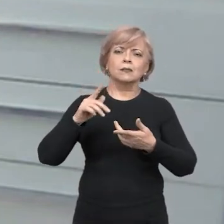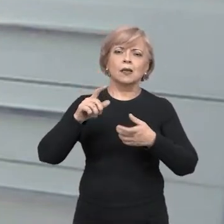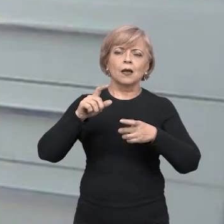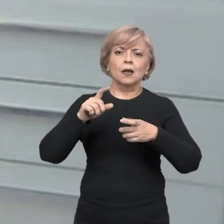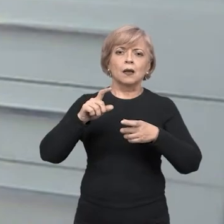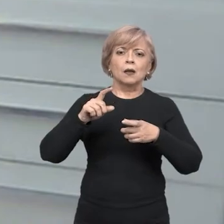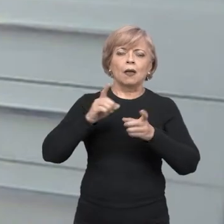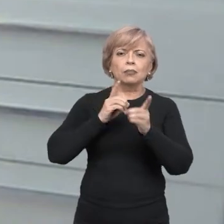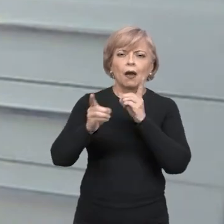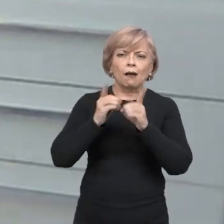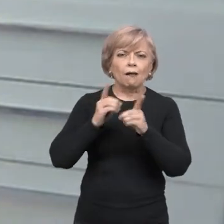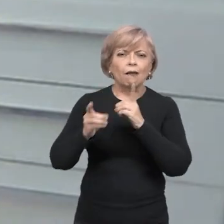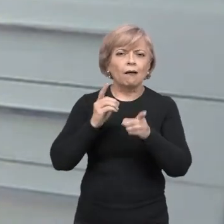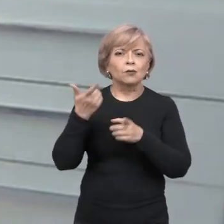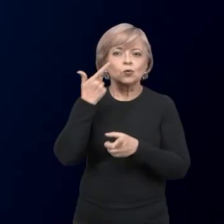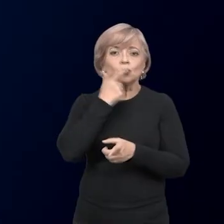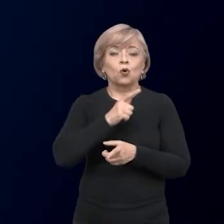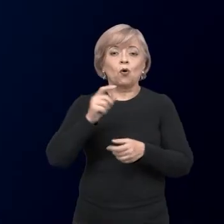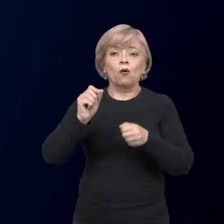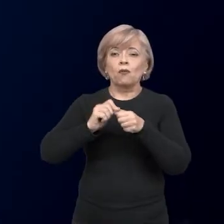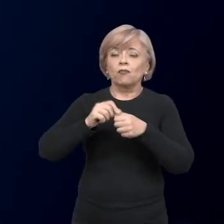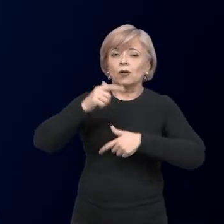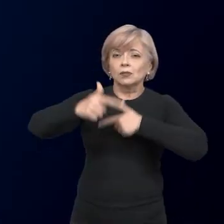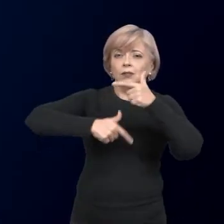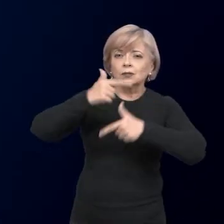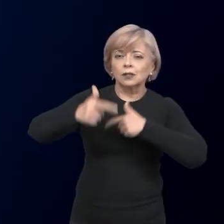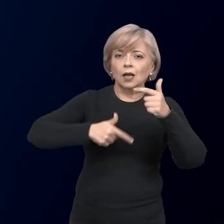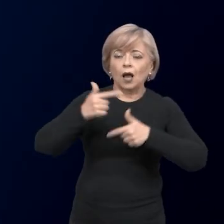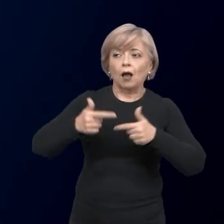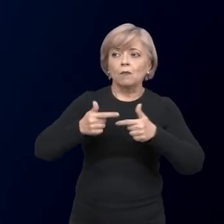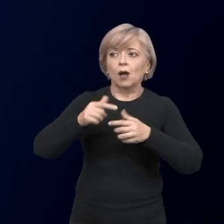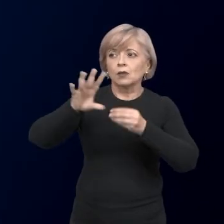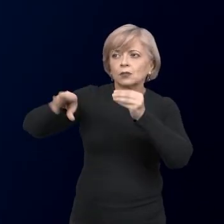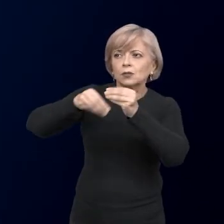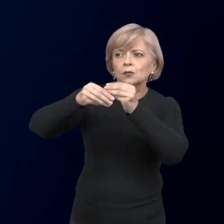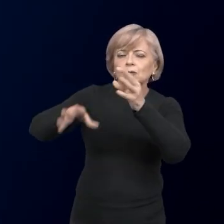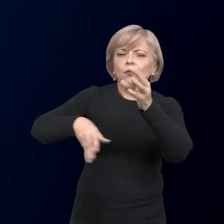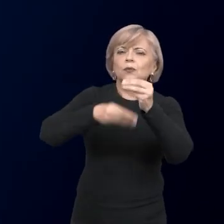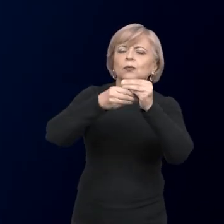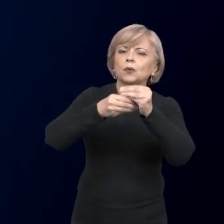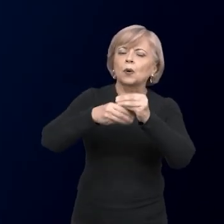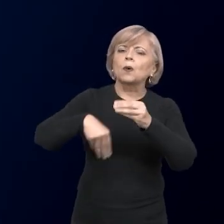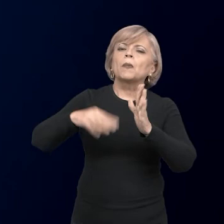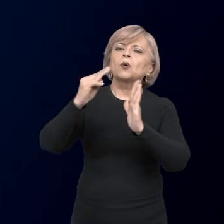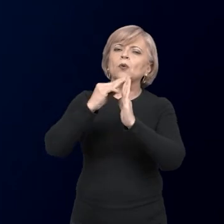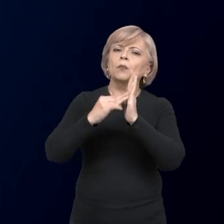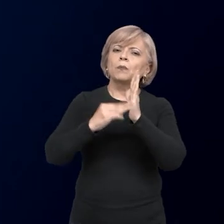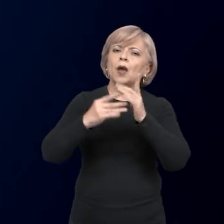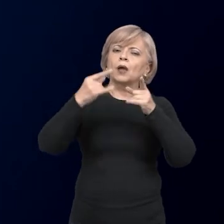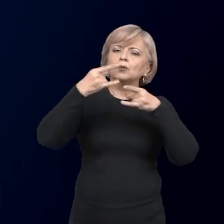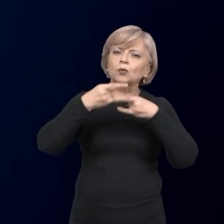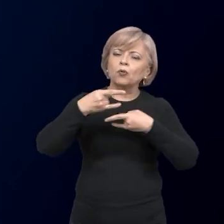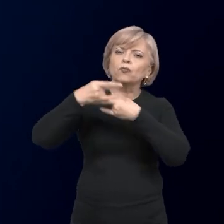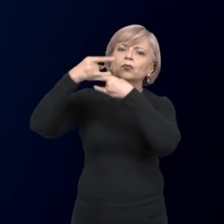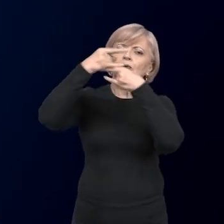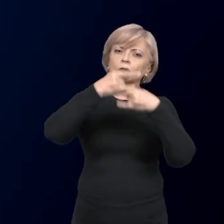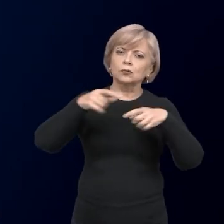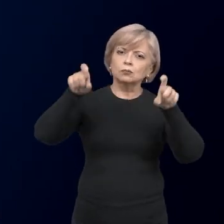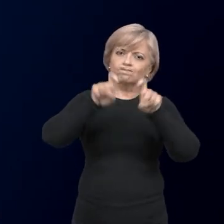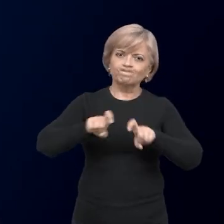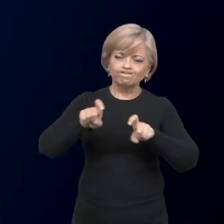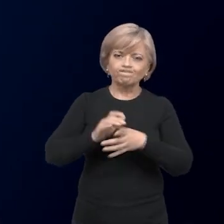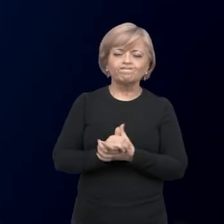pacote de dados para que possamos fazer as aulas do composições pelos métodos virtuais como isso é